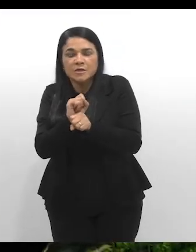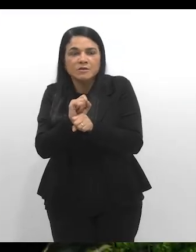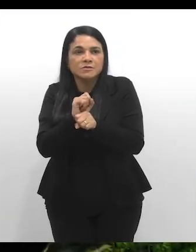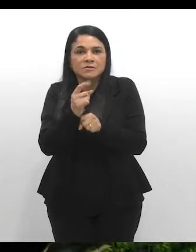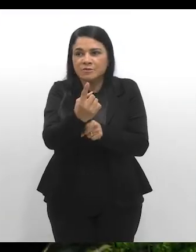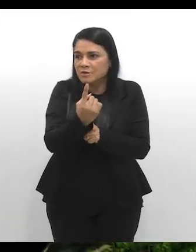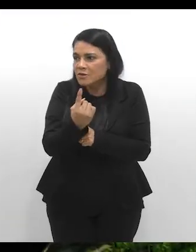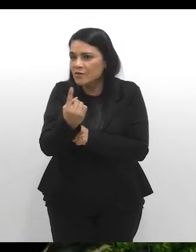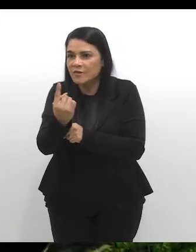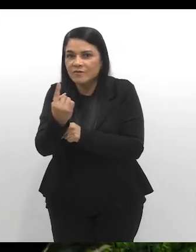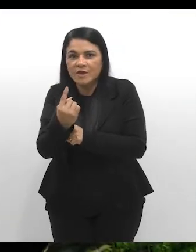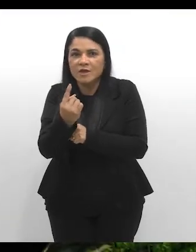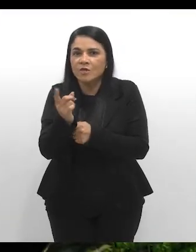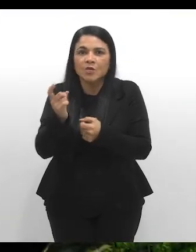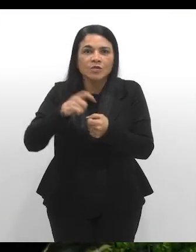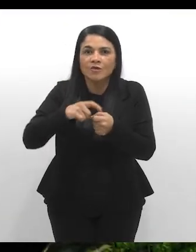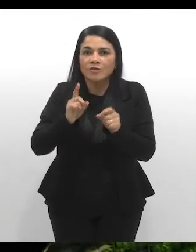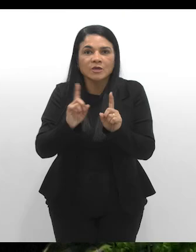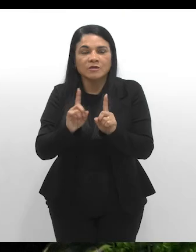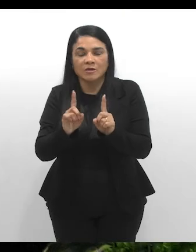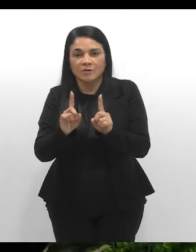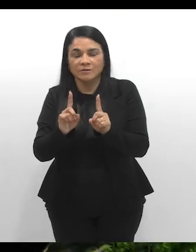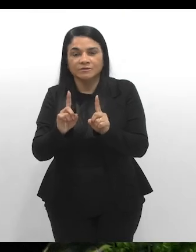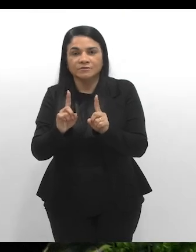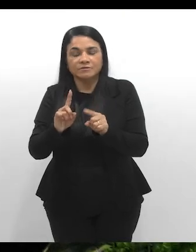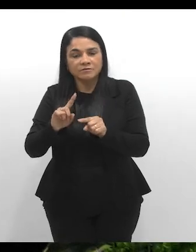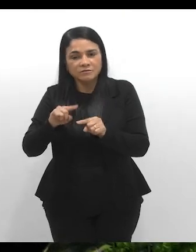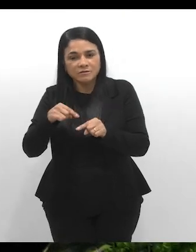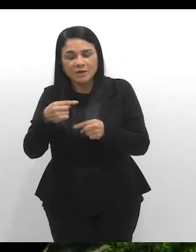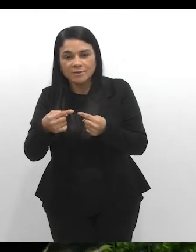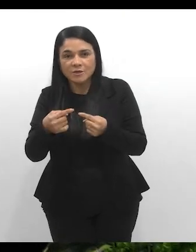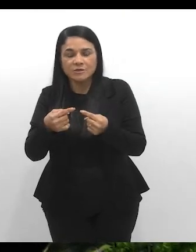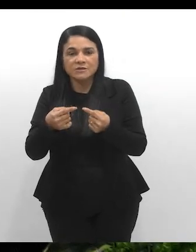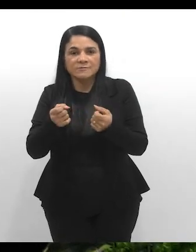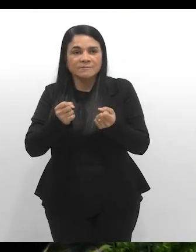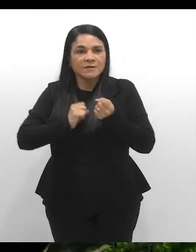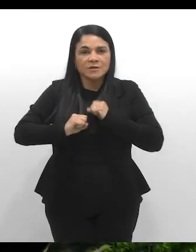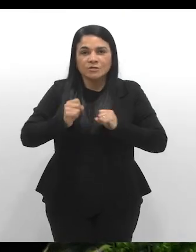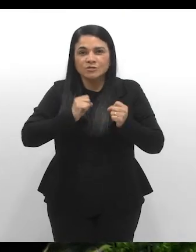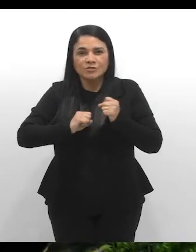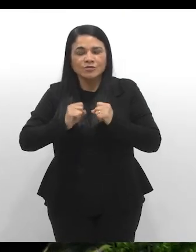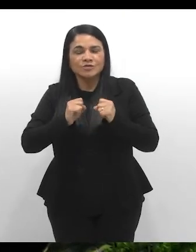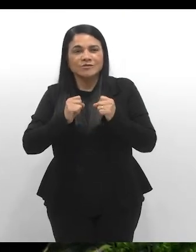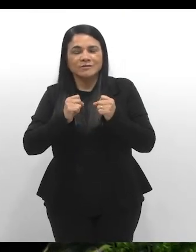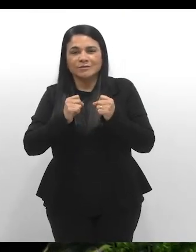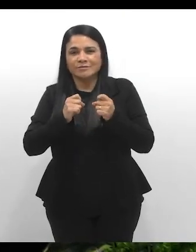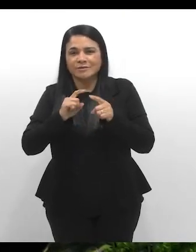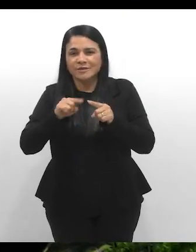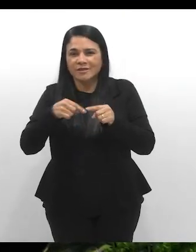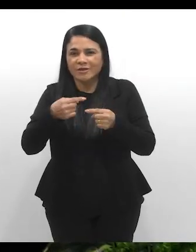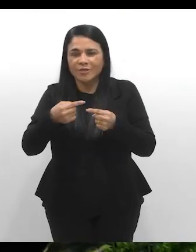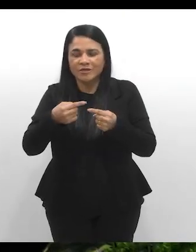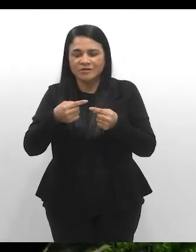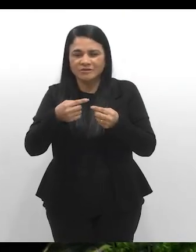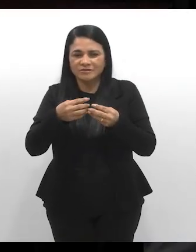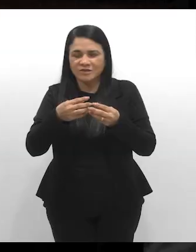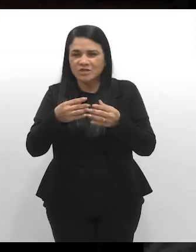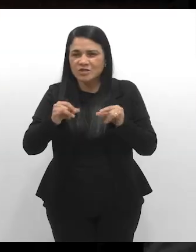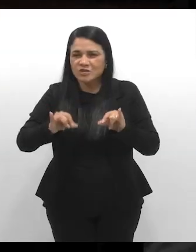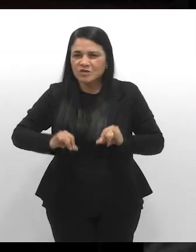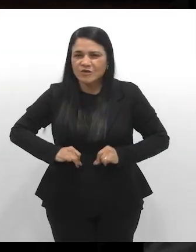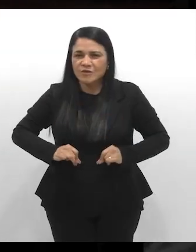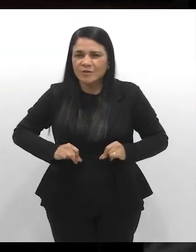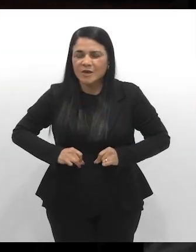se retornará, se não retornará, e aí depois toda a sequela que fica em relação a todos